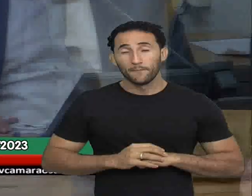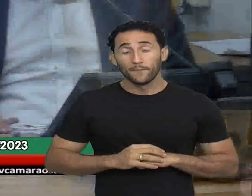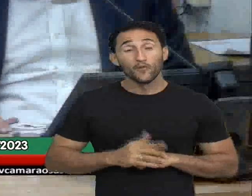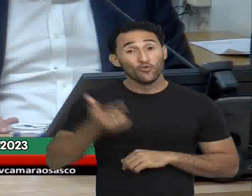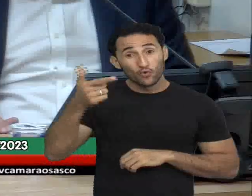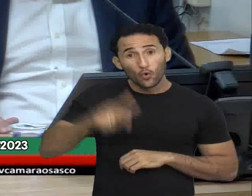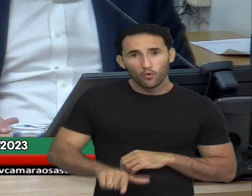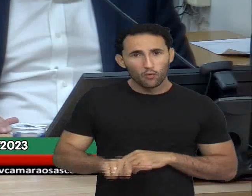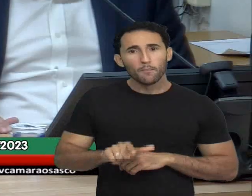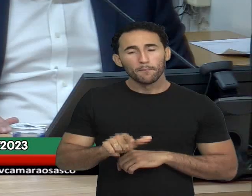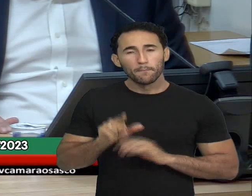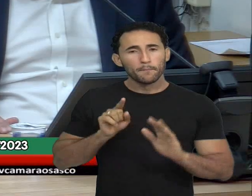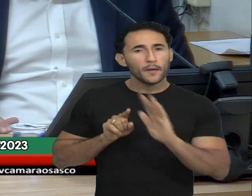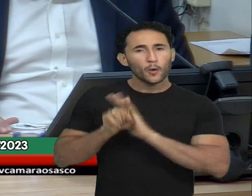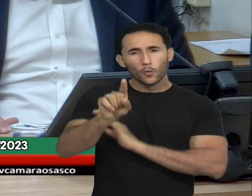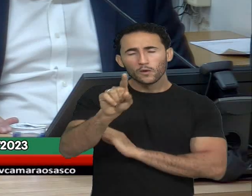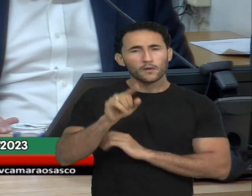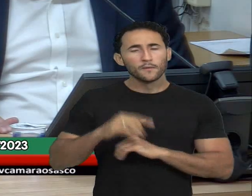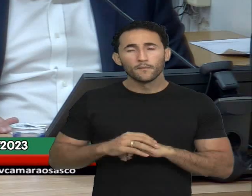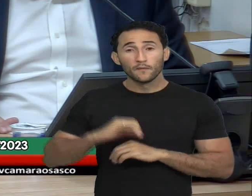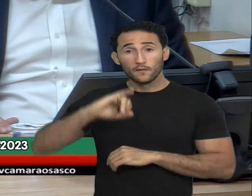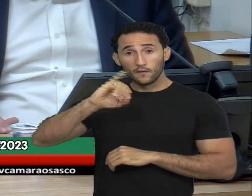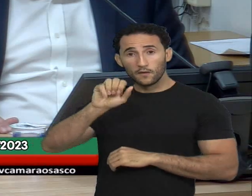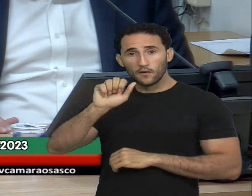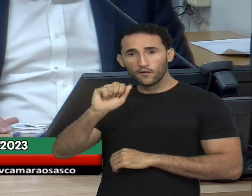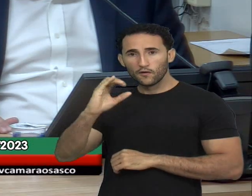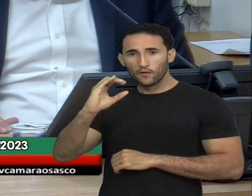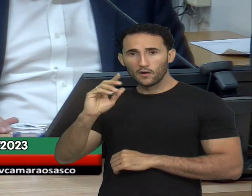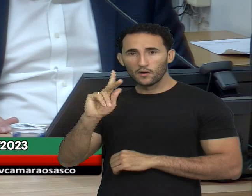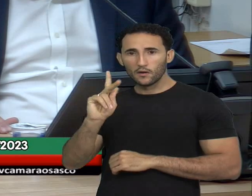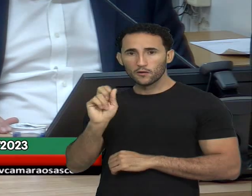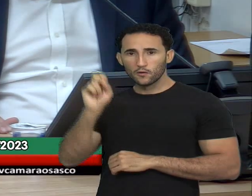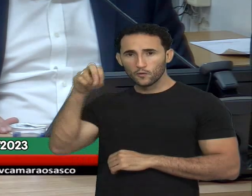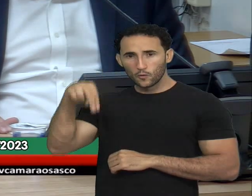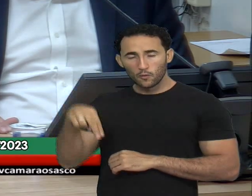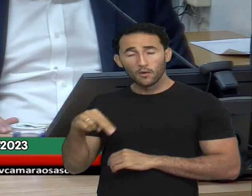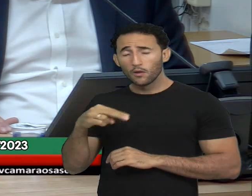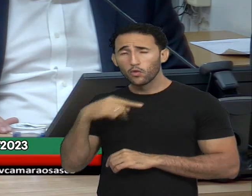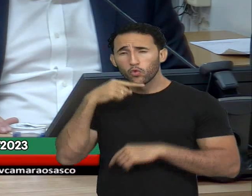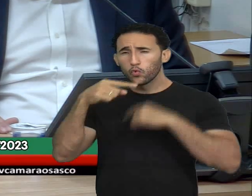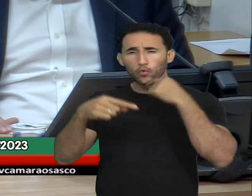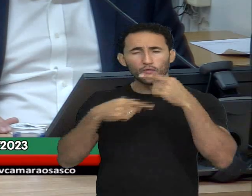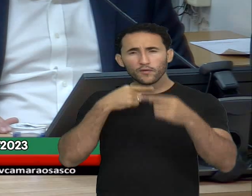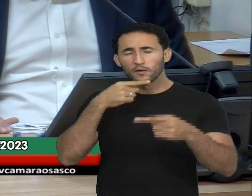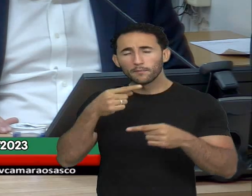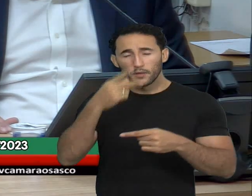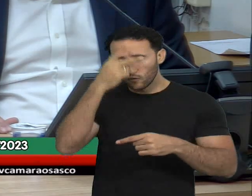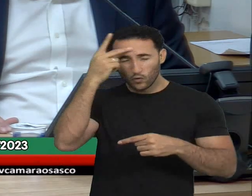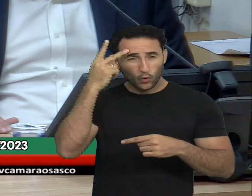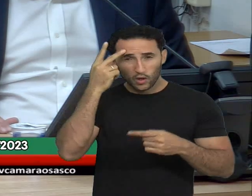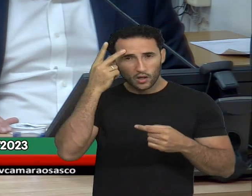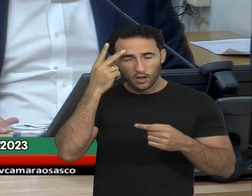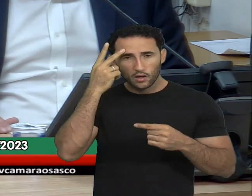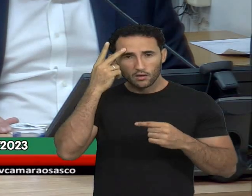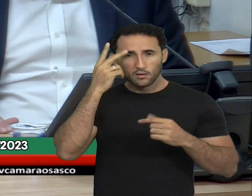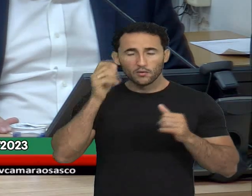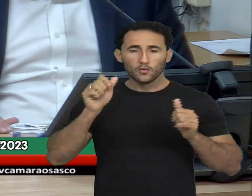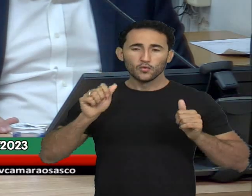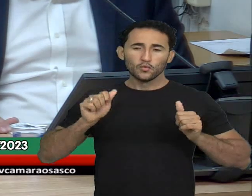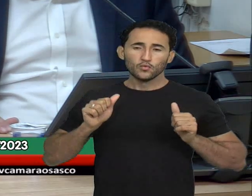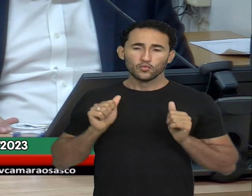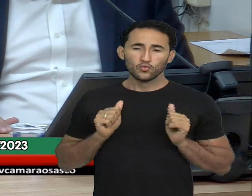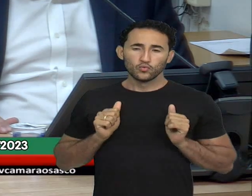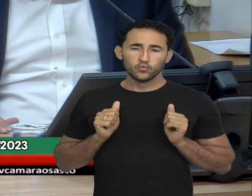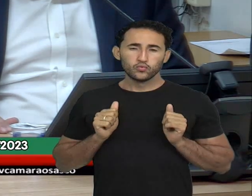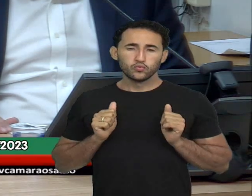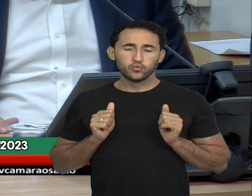doutor. O Jacques Oliveira pergunta, né, sobre o sedentarismo, né? A pessoa que, quando